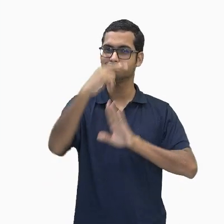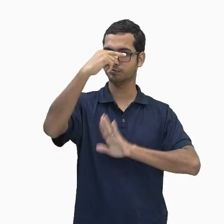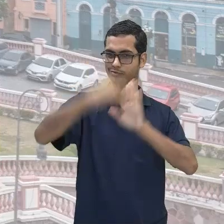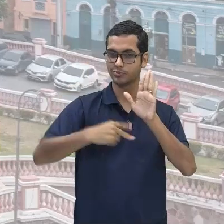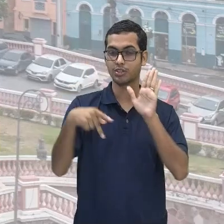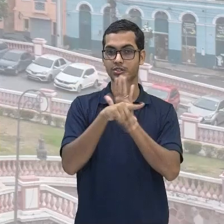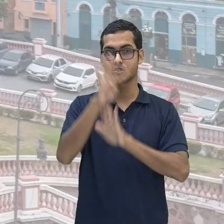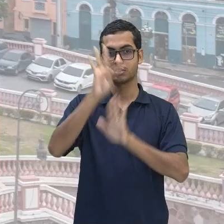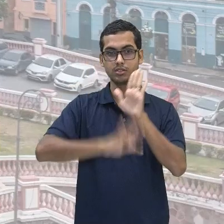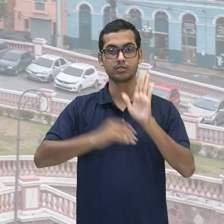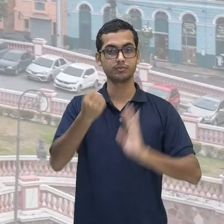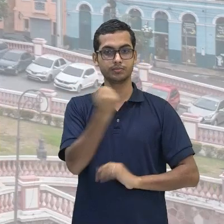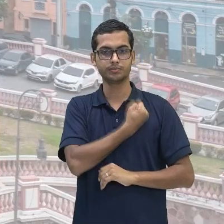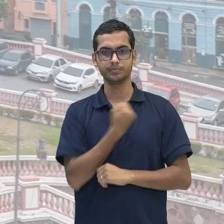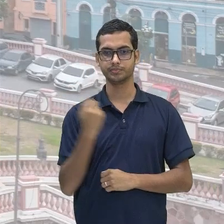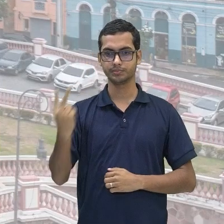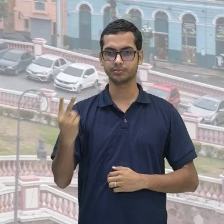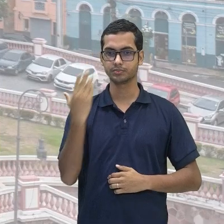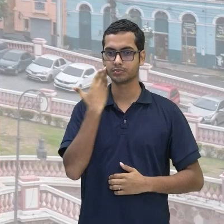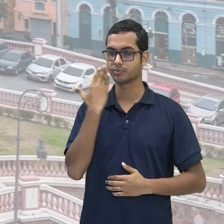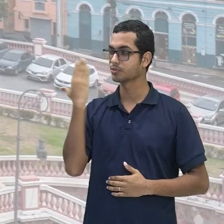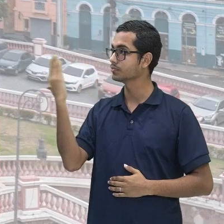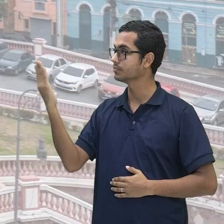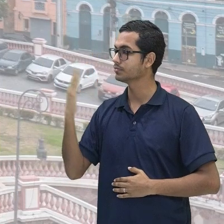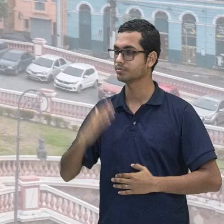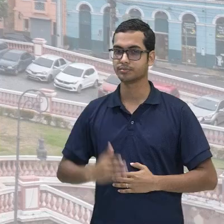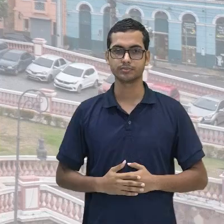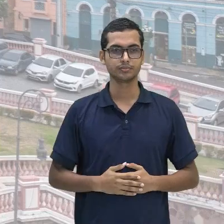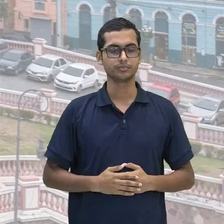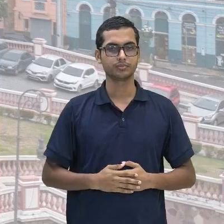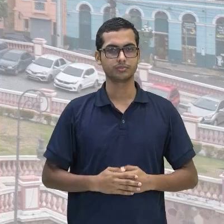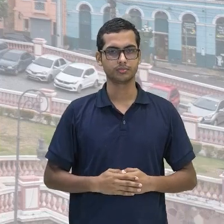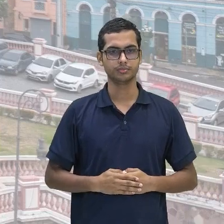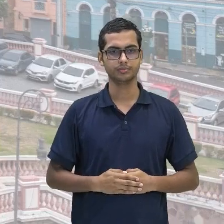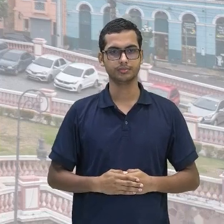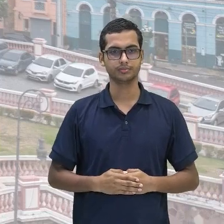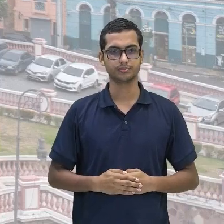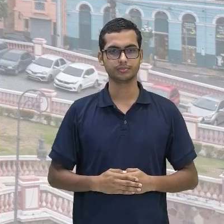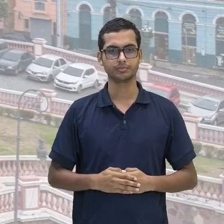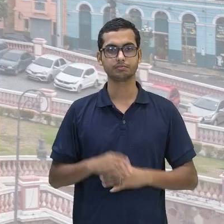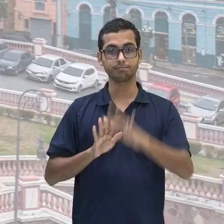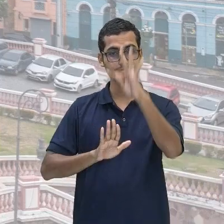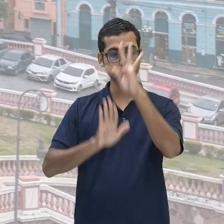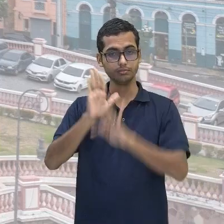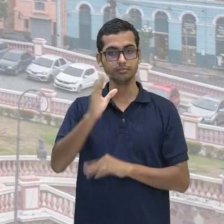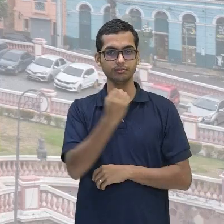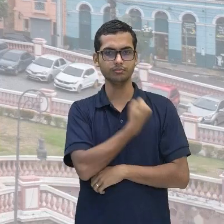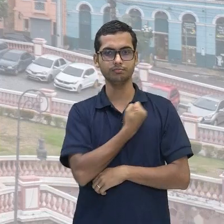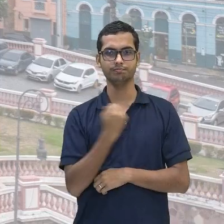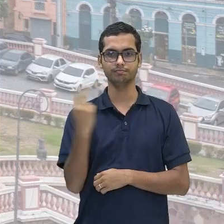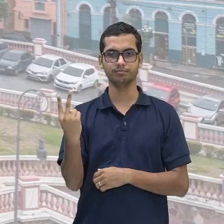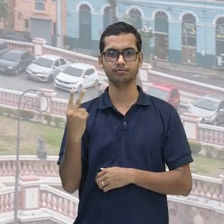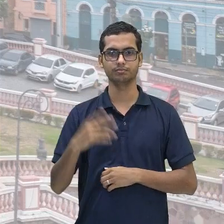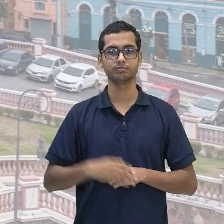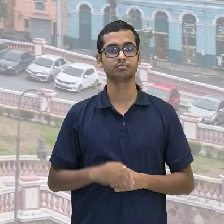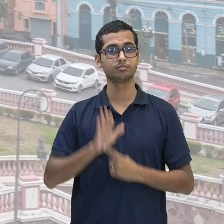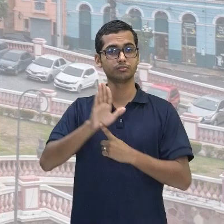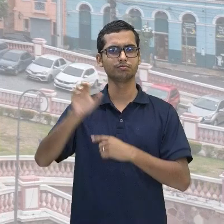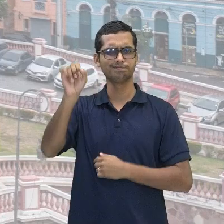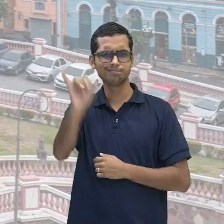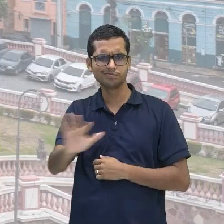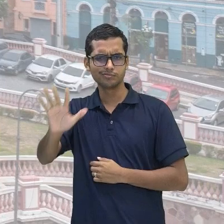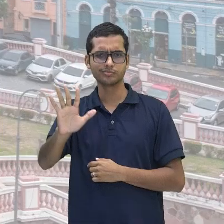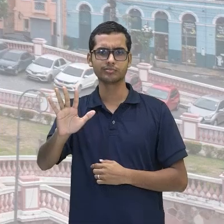texto 2. E opa, observem aí. O texto 2 só tem imagem, não